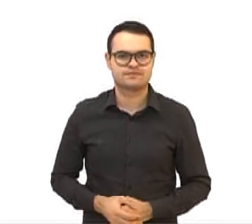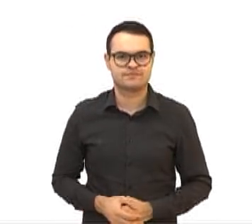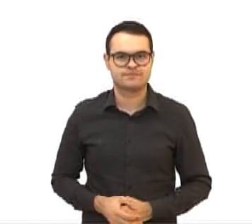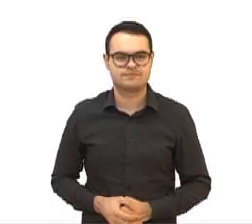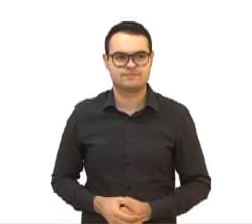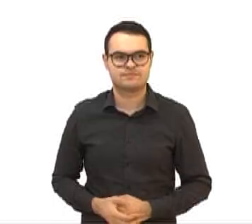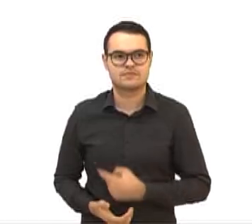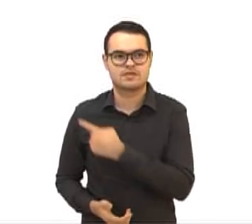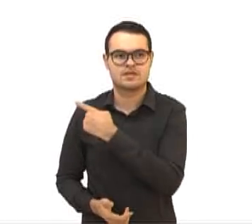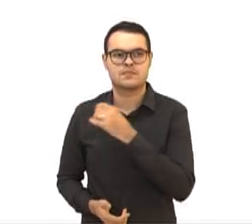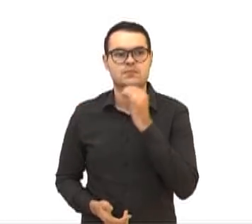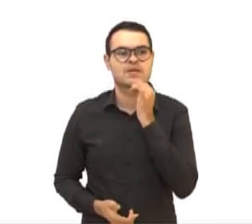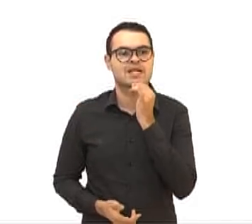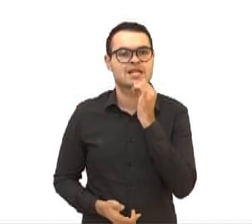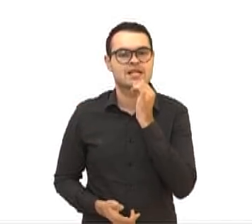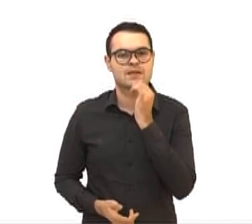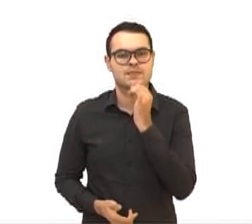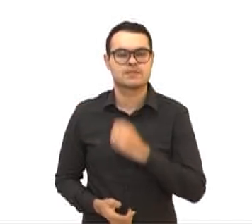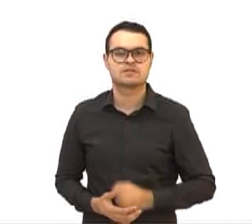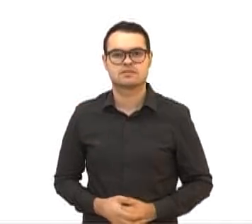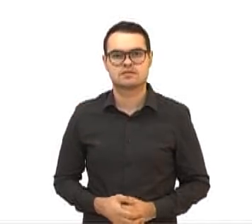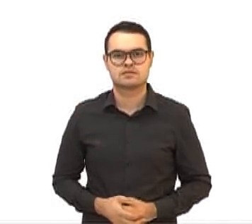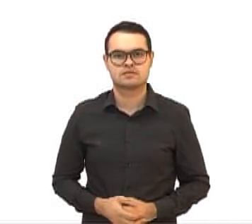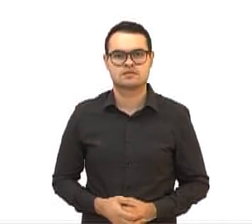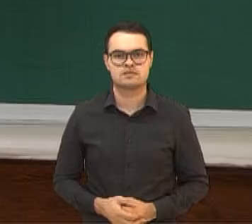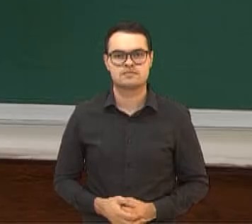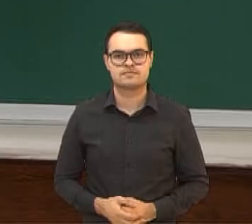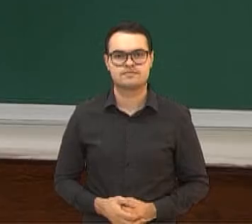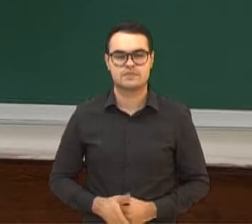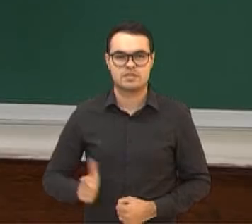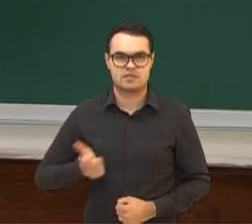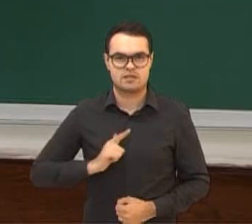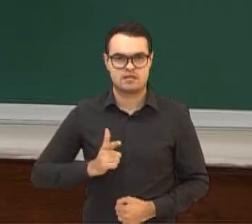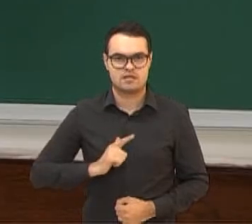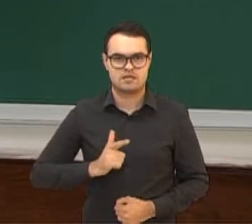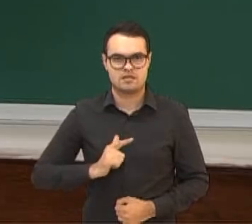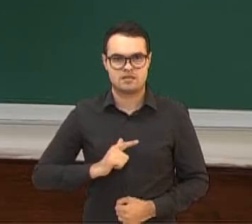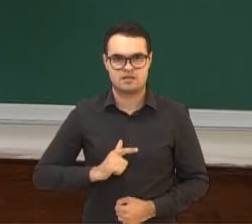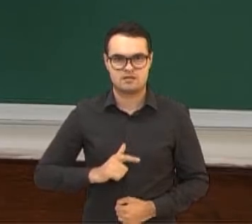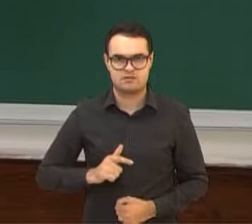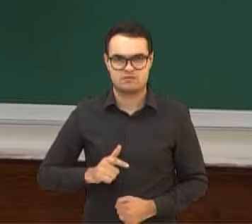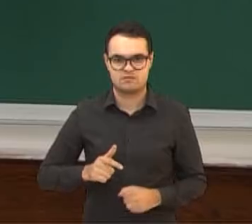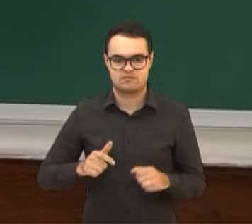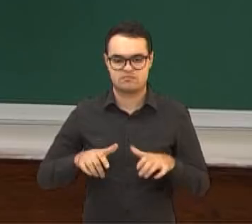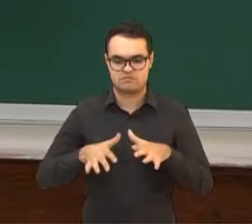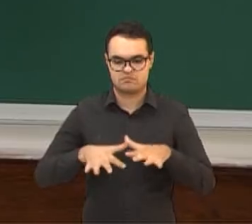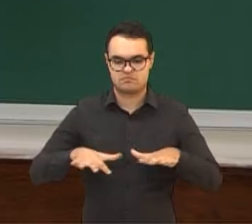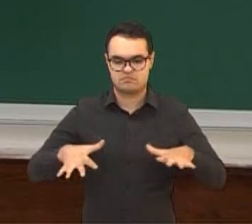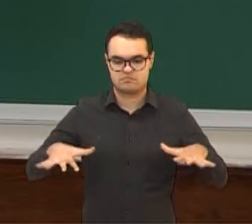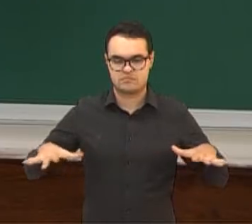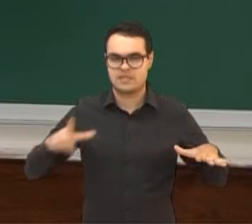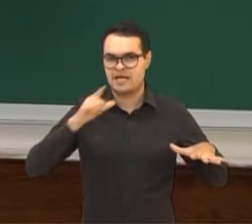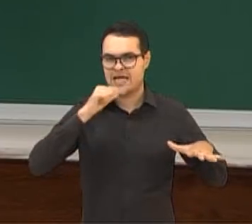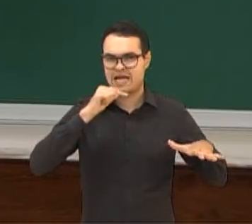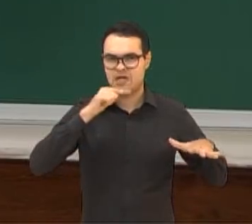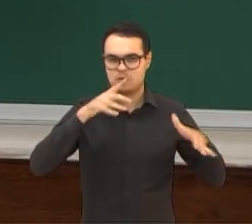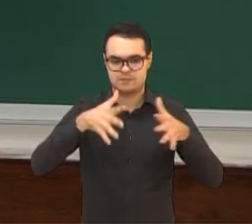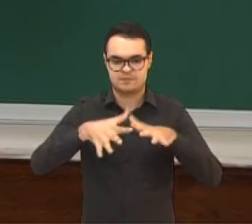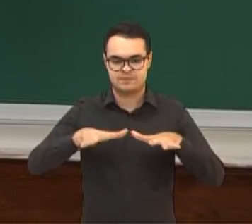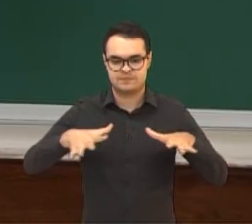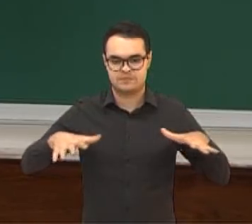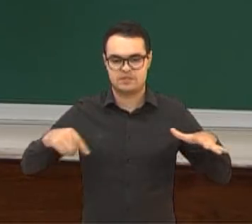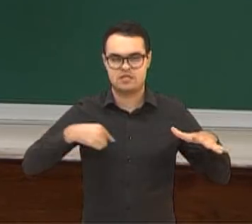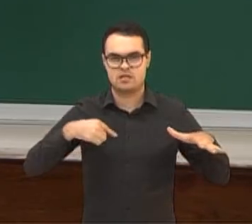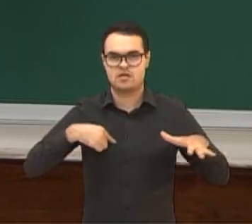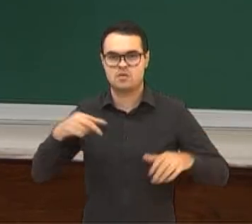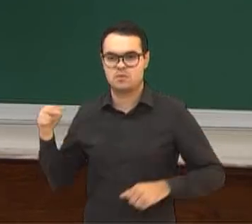no nosso desenho a gente representa a impenetrabilidade dessa forma. Se eu tenho uma banheira bem cheia de água até a borda e eu entro